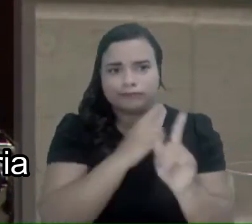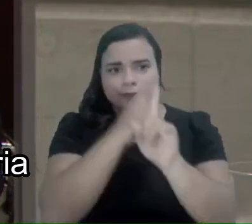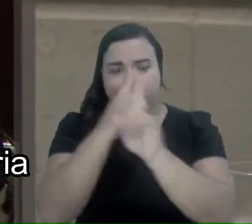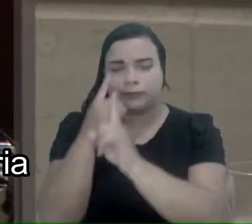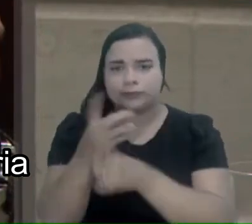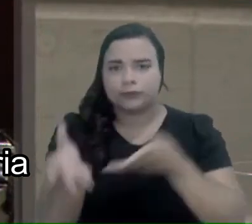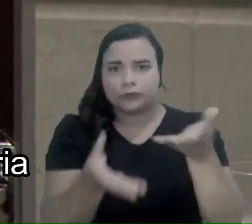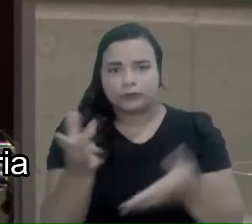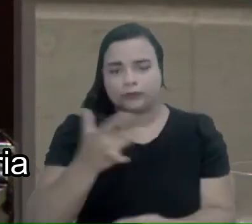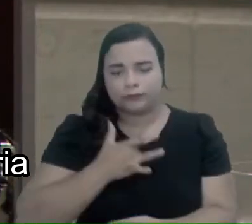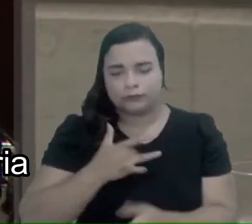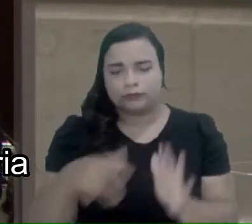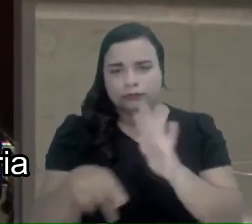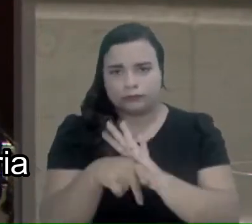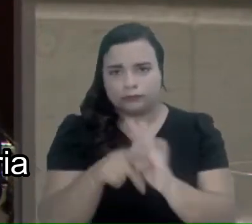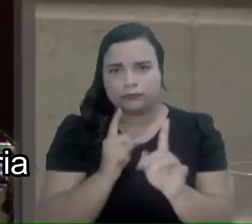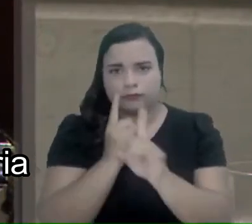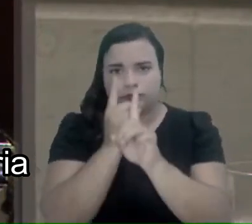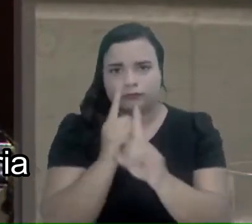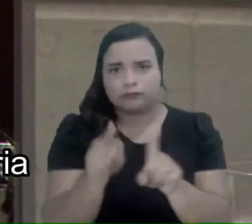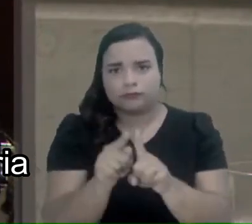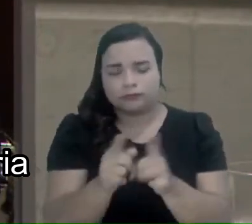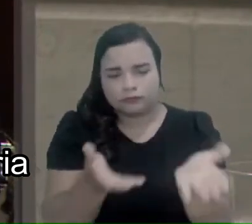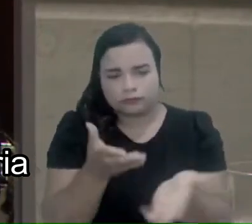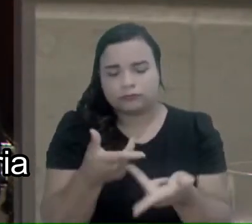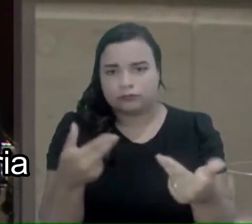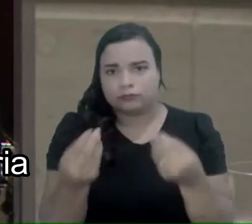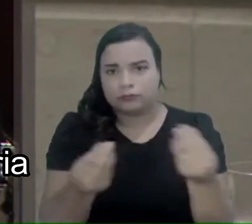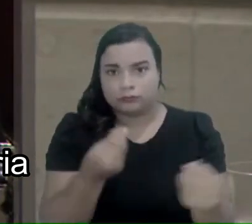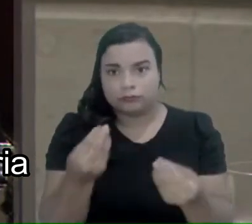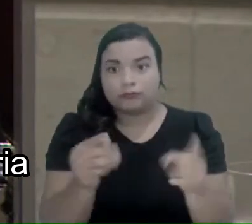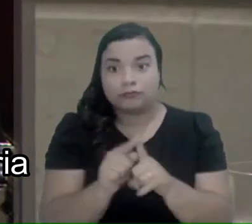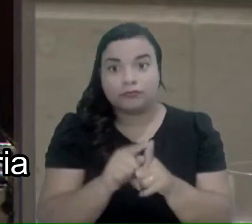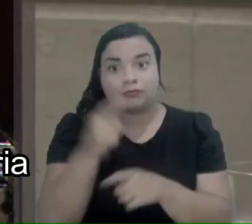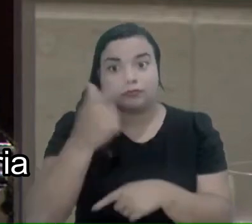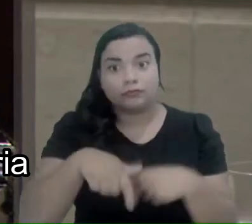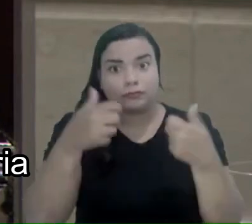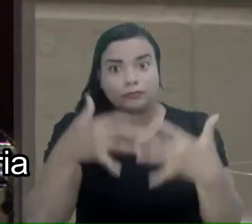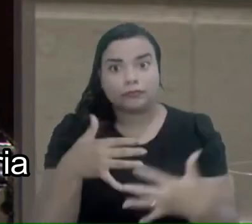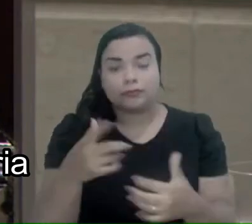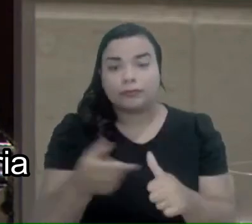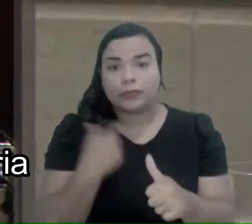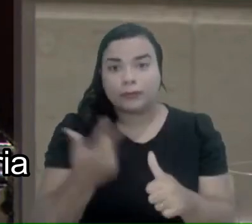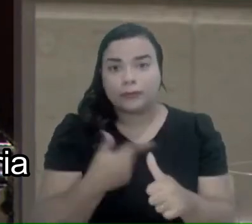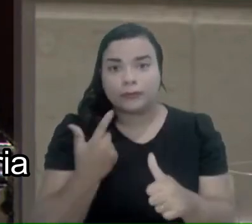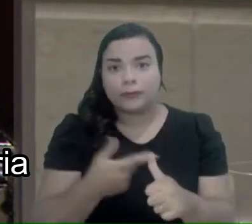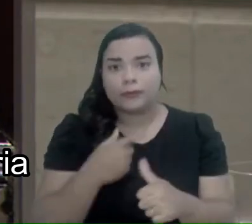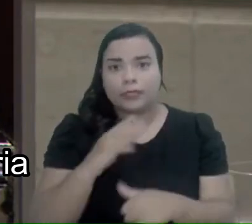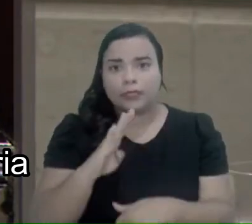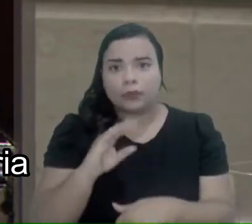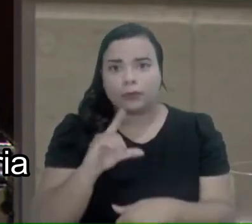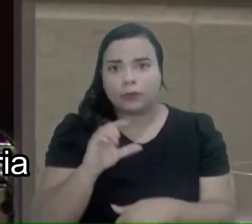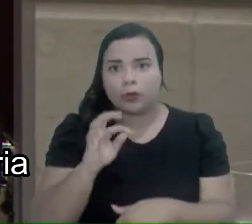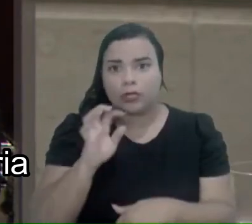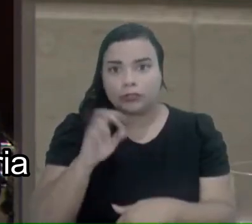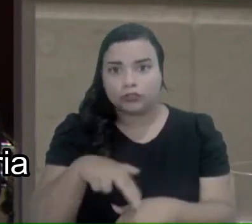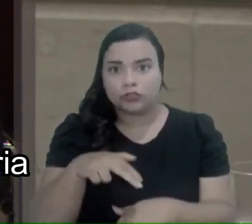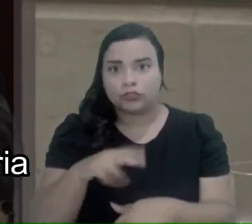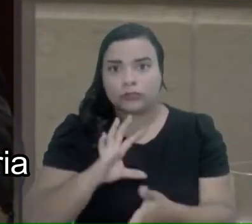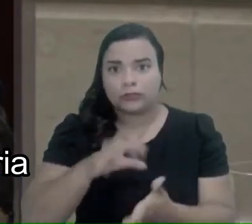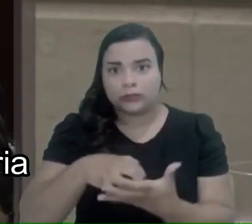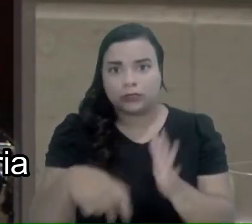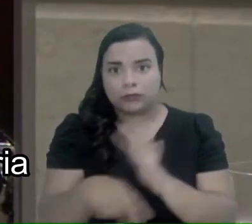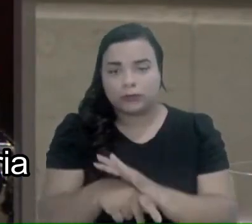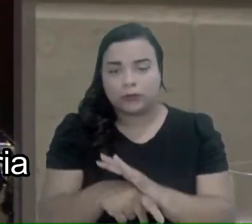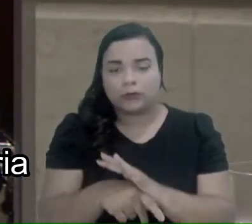da tuberculose, na identificação e manejo da tuberculose. E, como eu disse, fizemos o primeiro boletim do Centro de Inteligência Epidemiológica